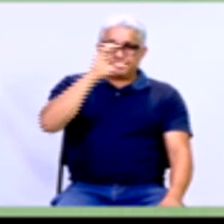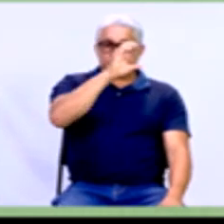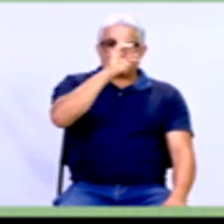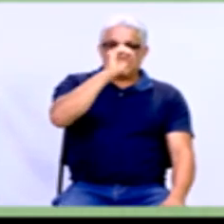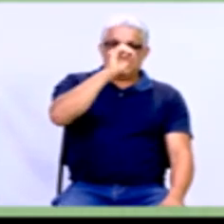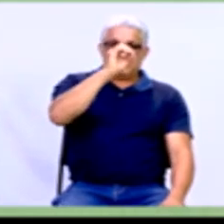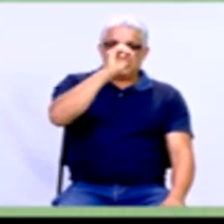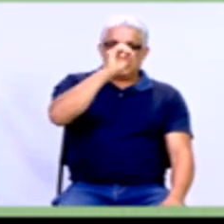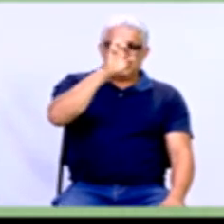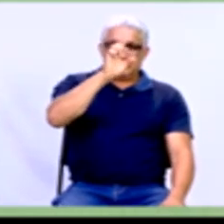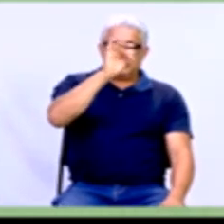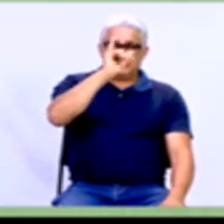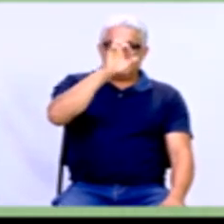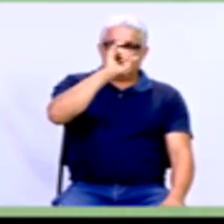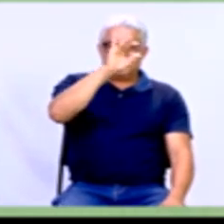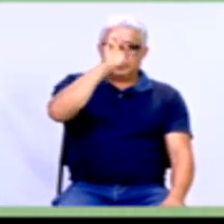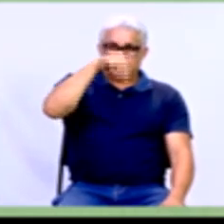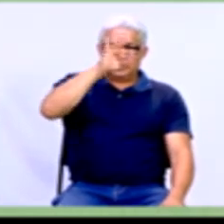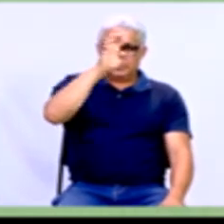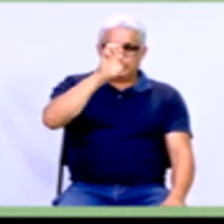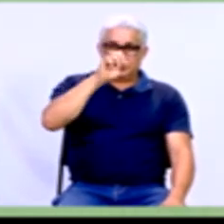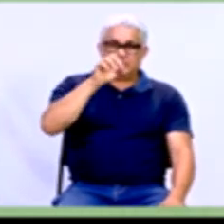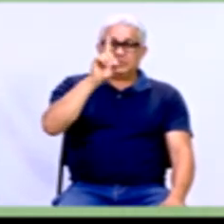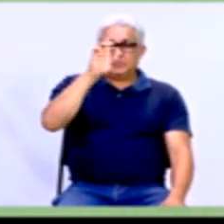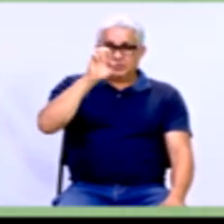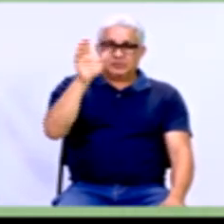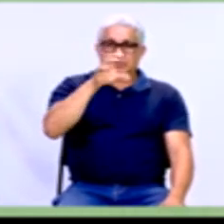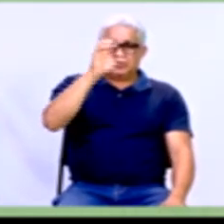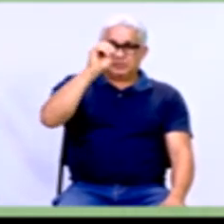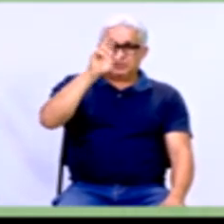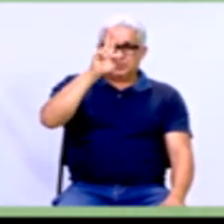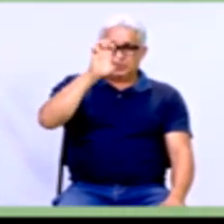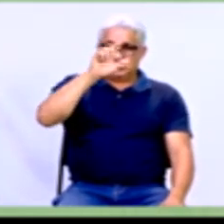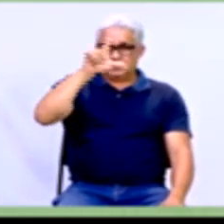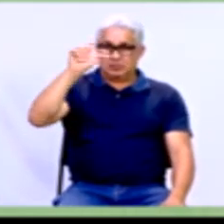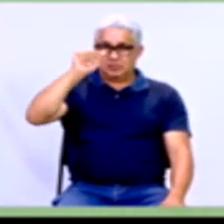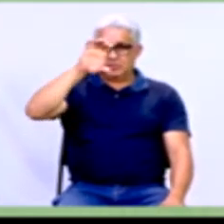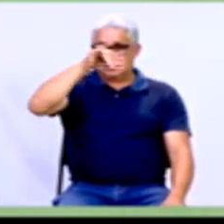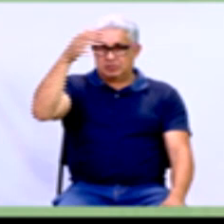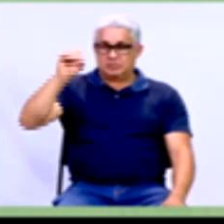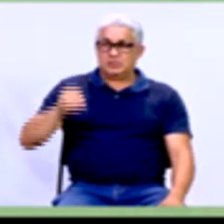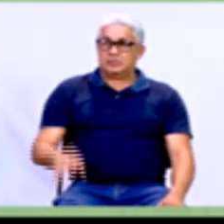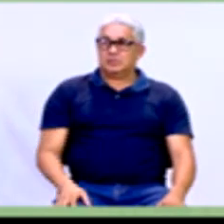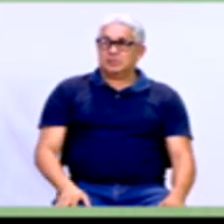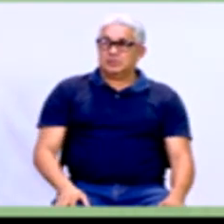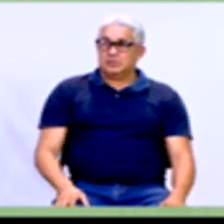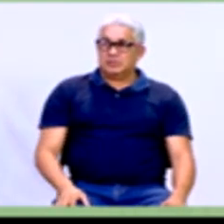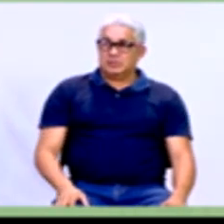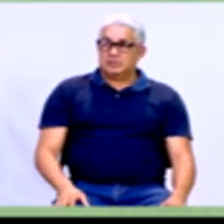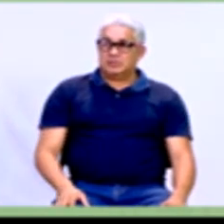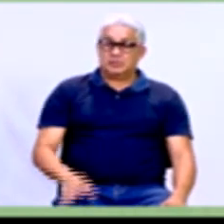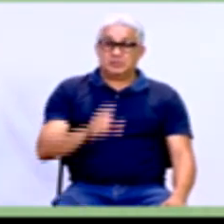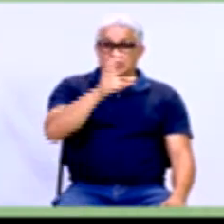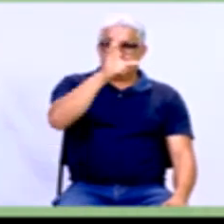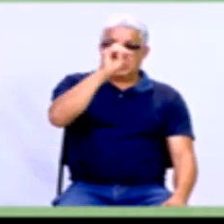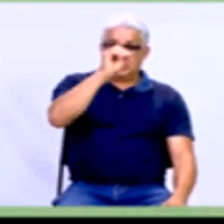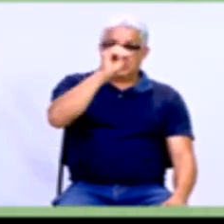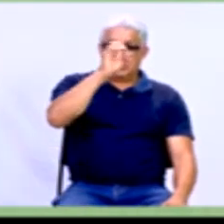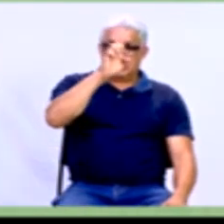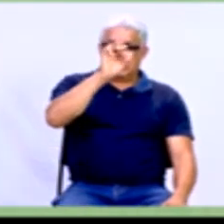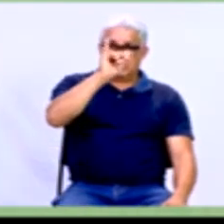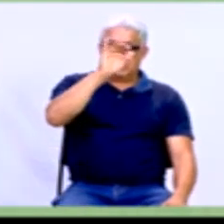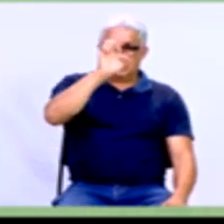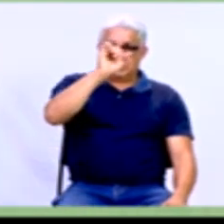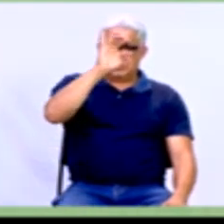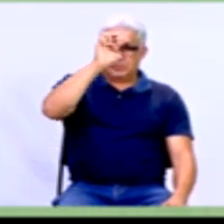tenho coeficiente de correlação 0,93, logo meu coeficiente de determinação vai ser